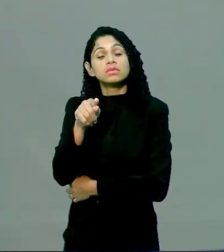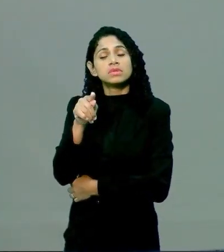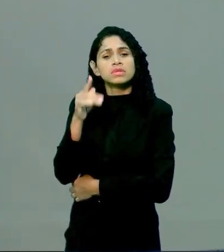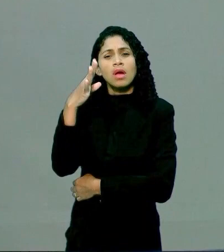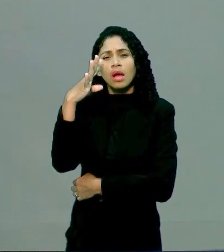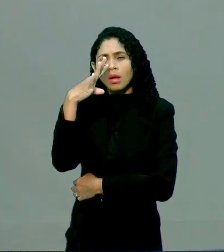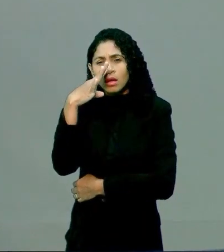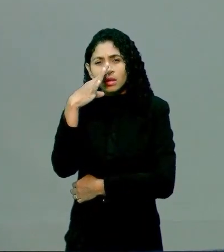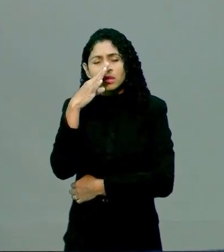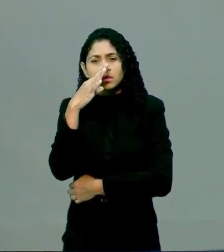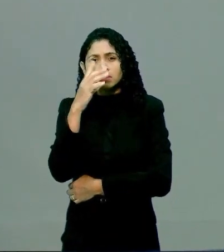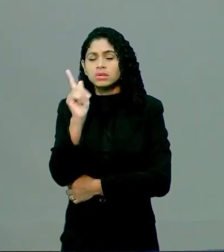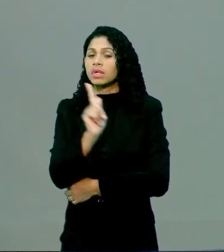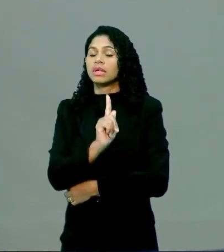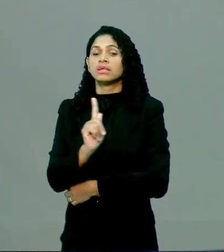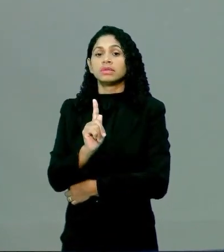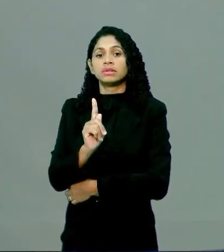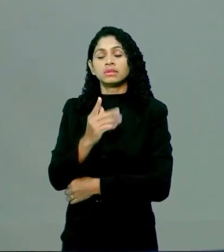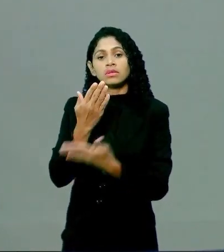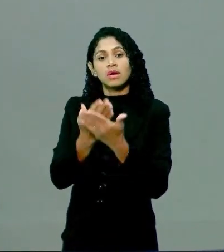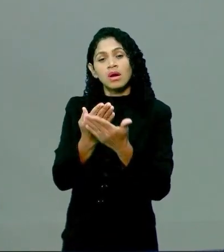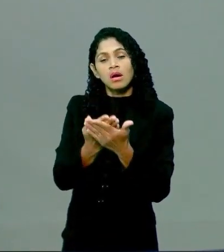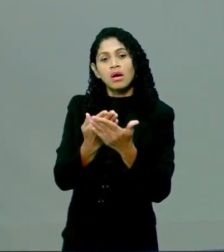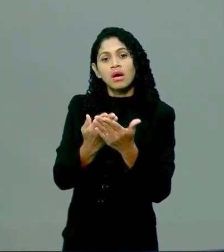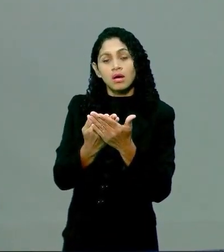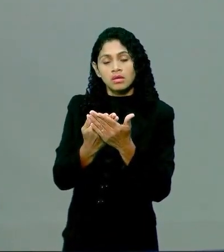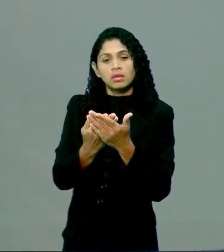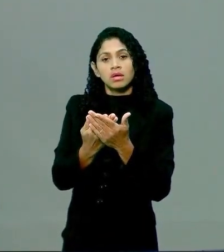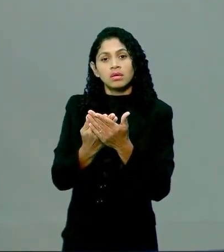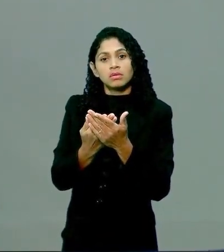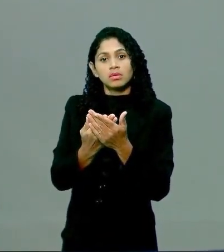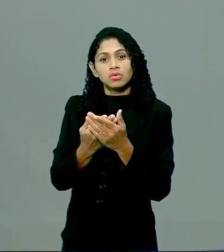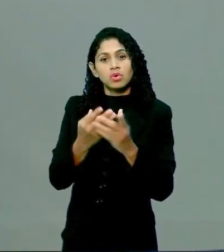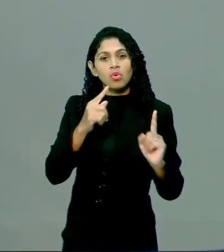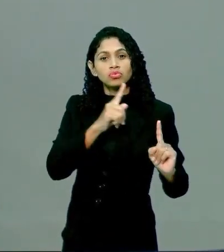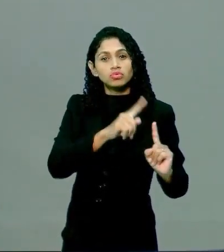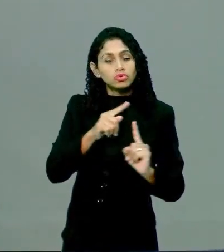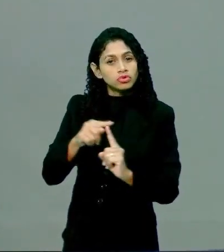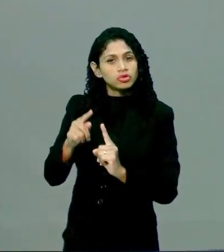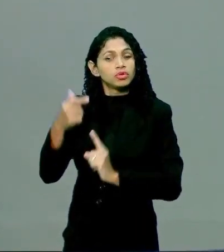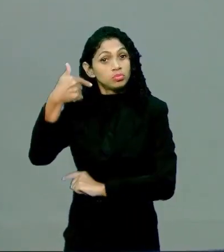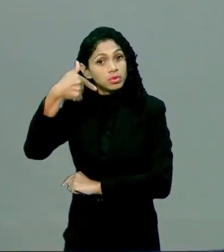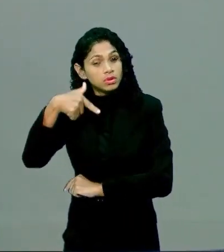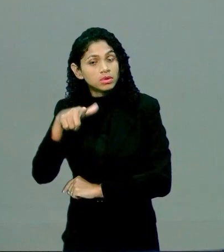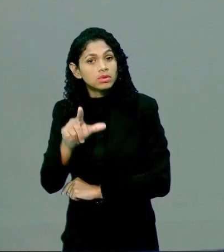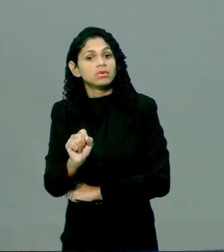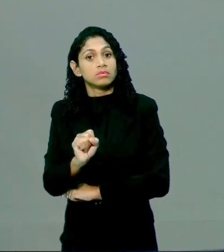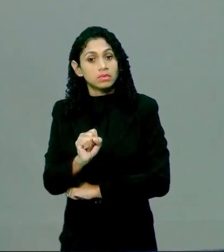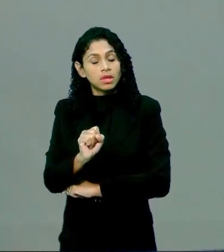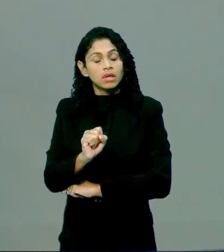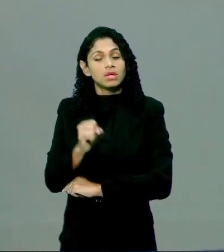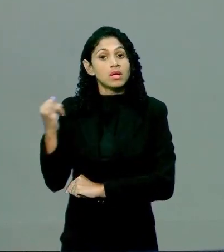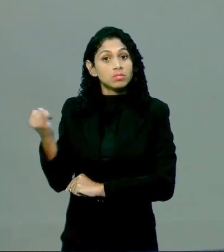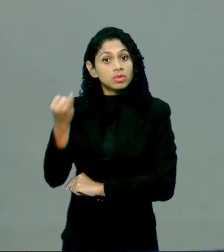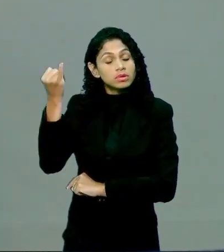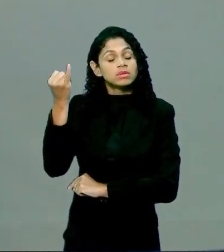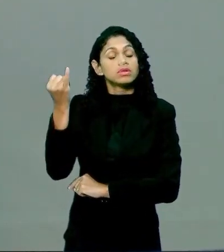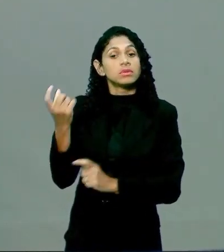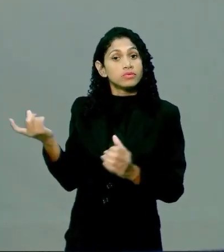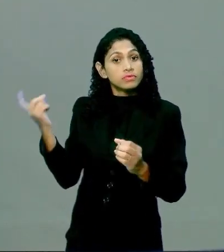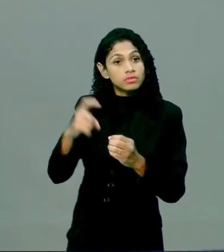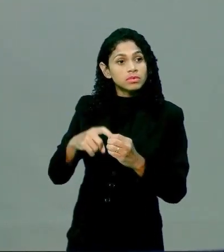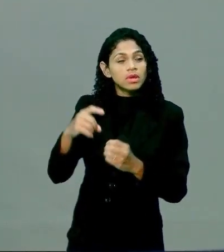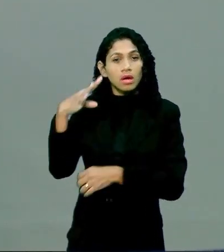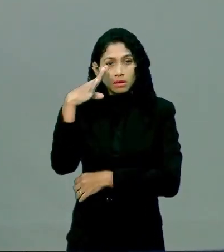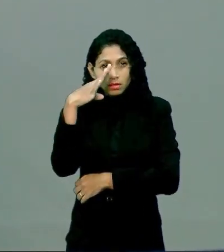gente fala? Que a língua ela tem uma função comunicativa. E essa função da linguagem, cada uma vai se ligar a um